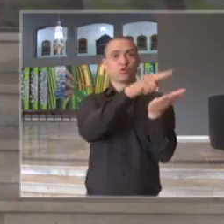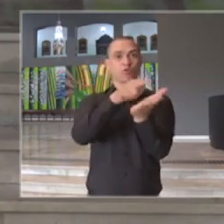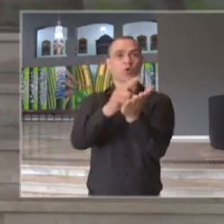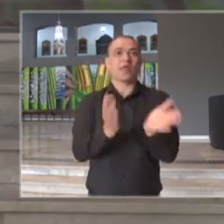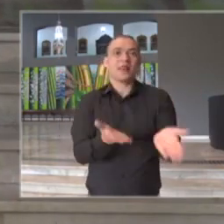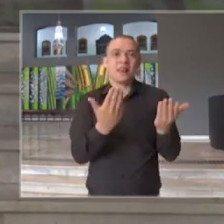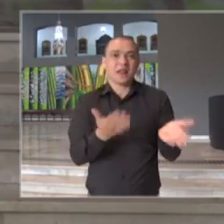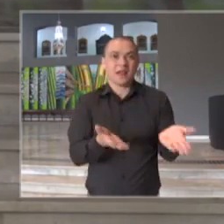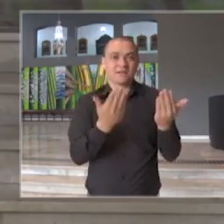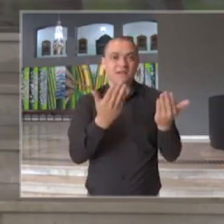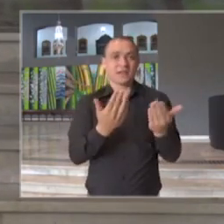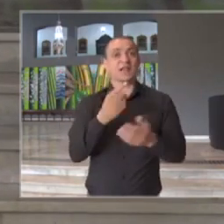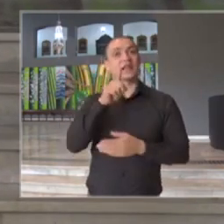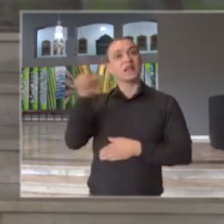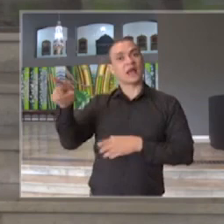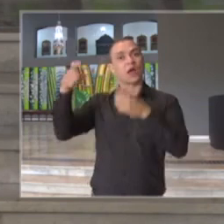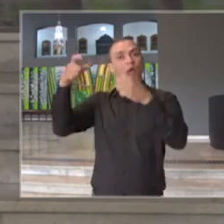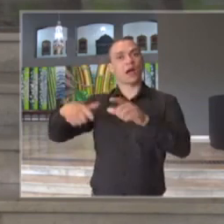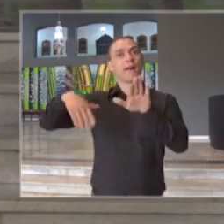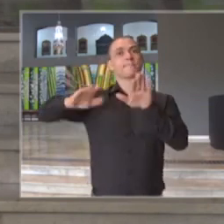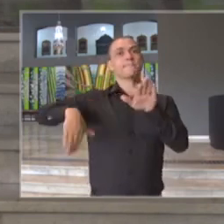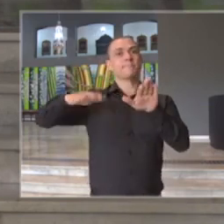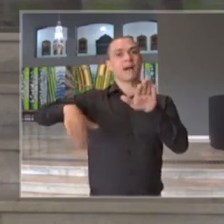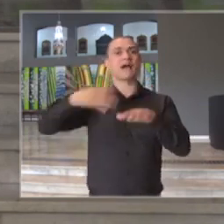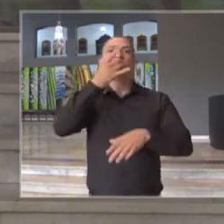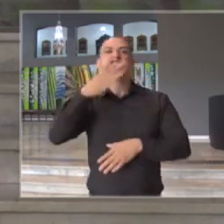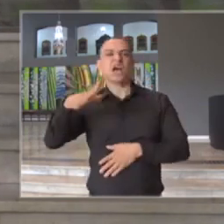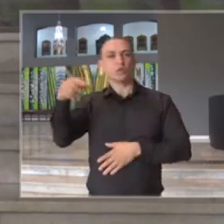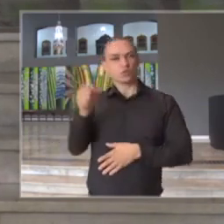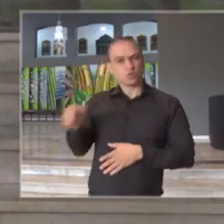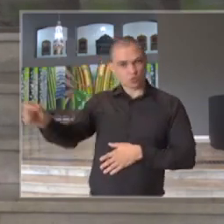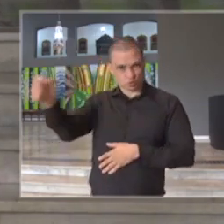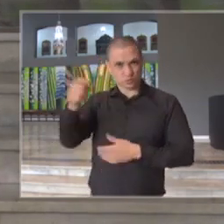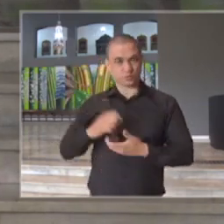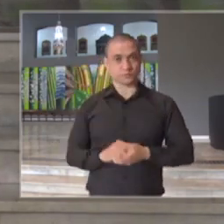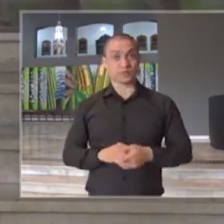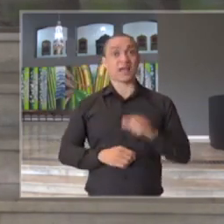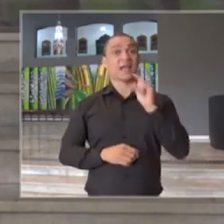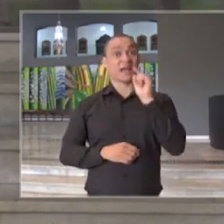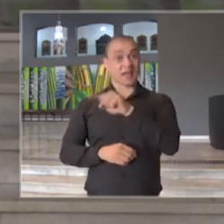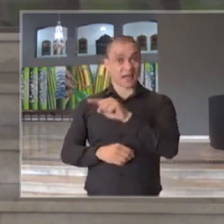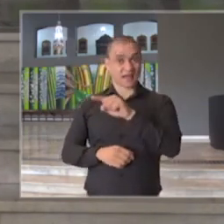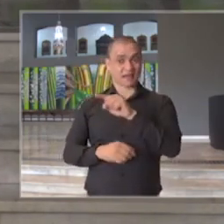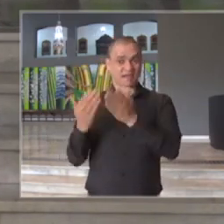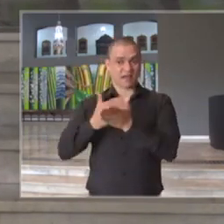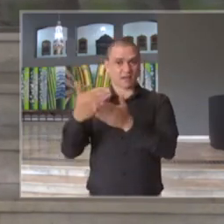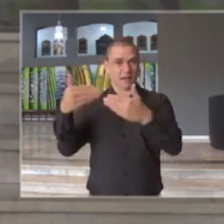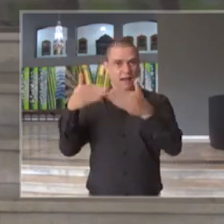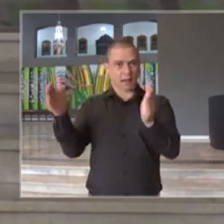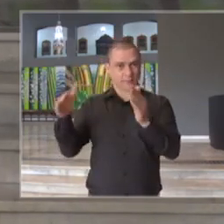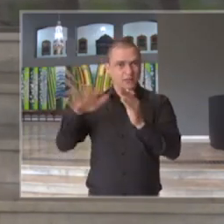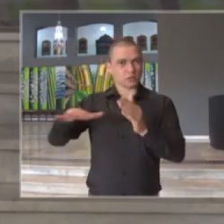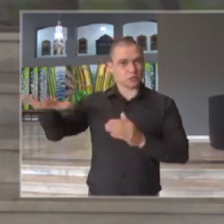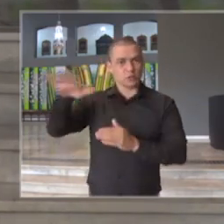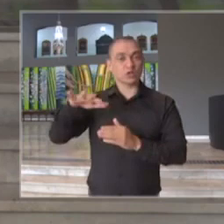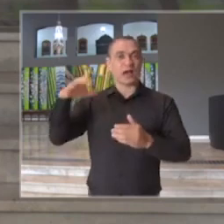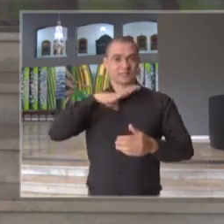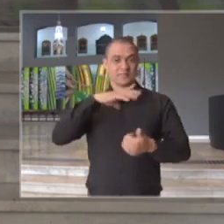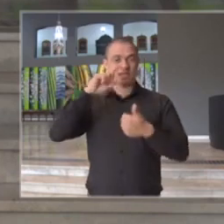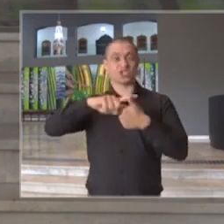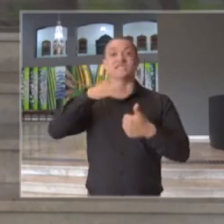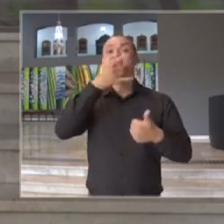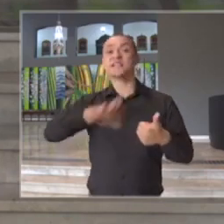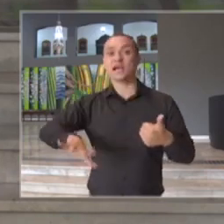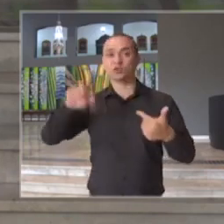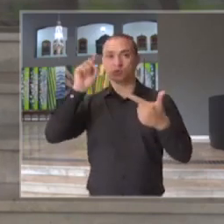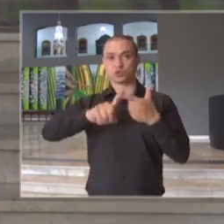para o litoral na Baixada Santista. Os leitos serão abertos, respectivamente, nas cidades de Santos,